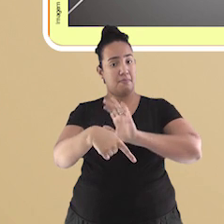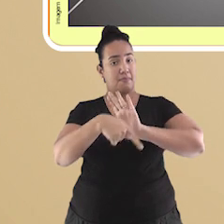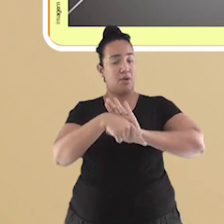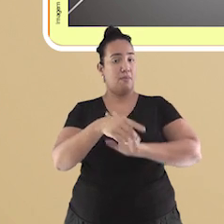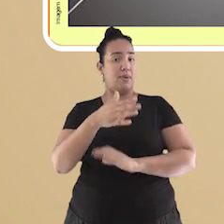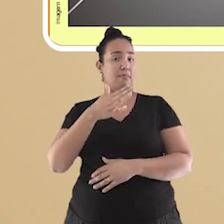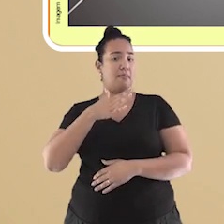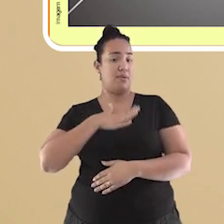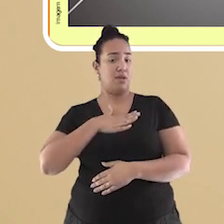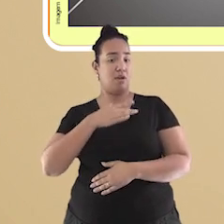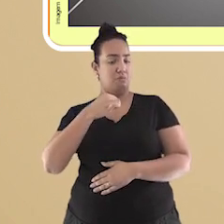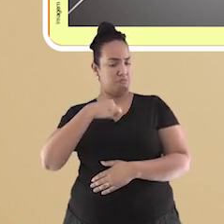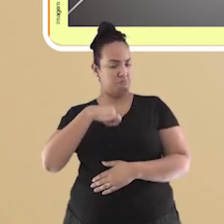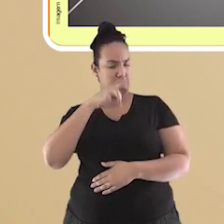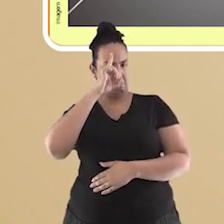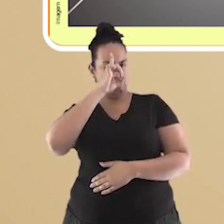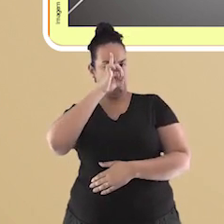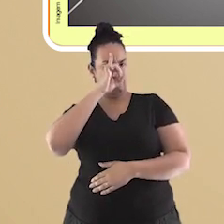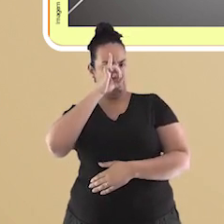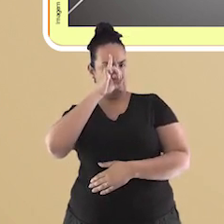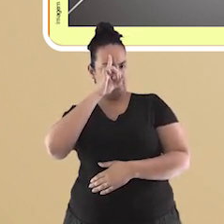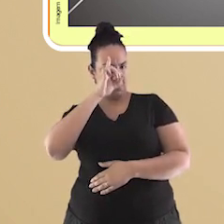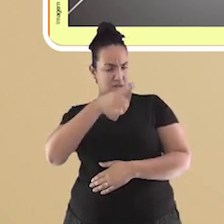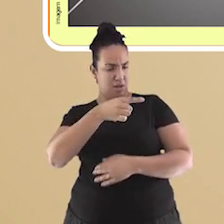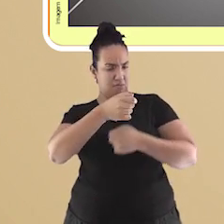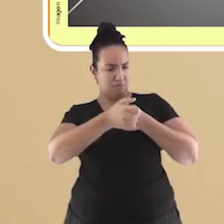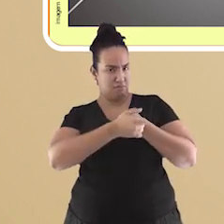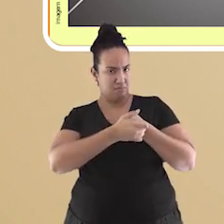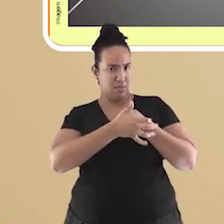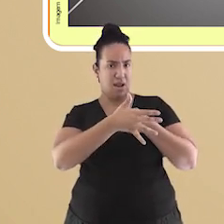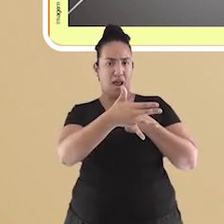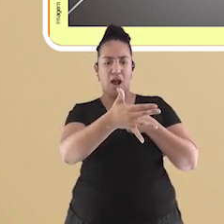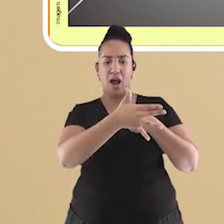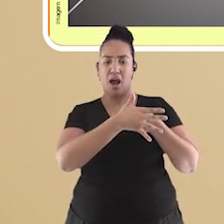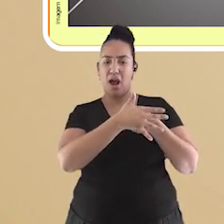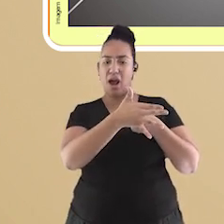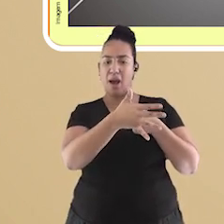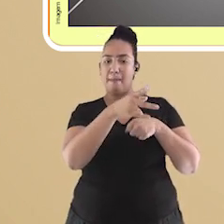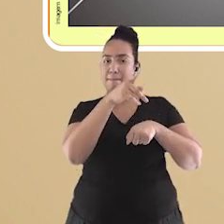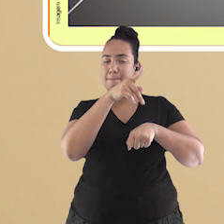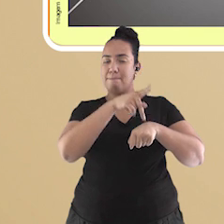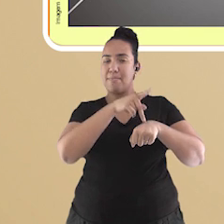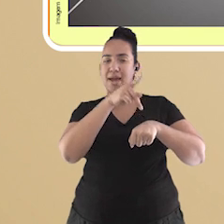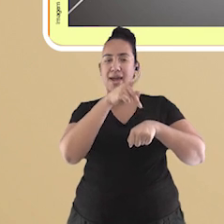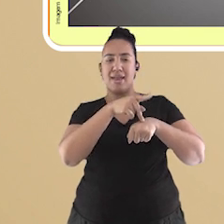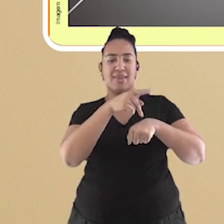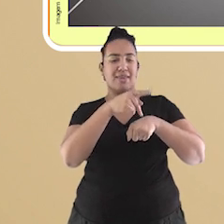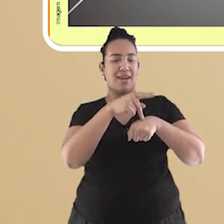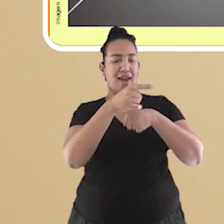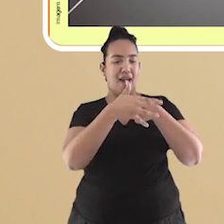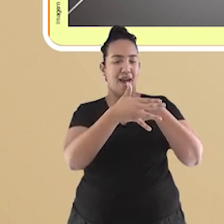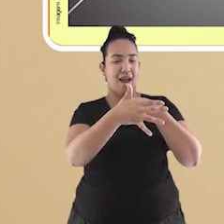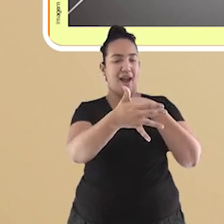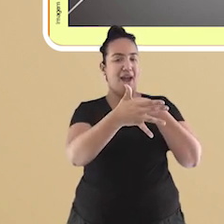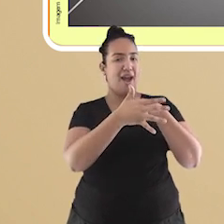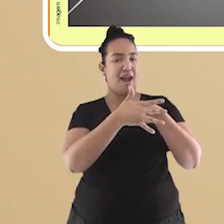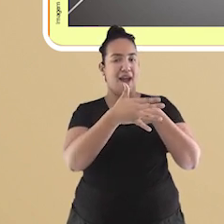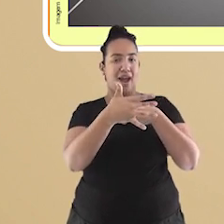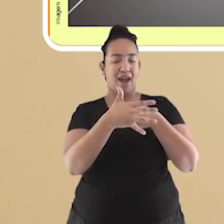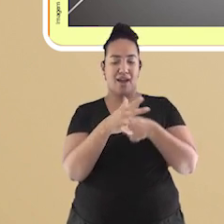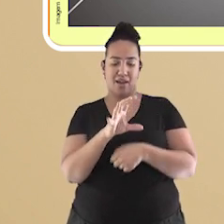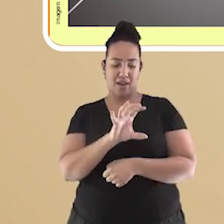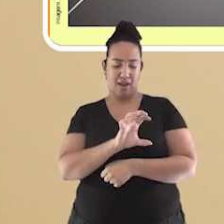fosse minha, eu mandava ladrilhar, com pedrinhas